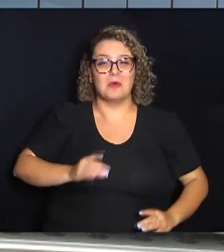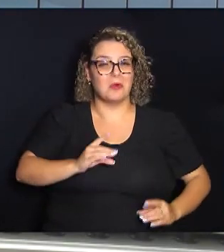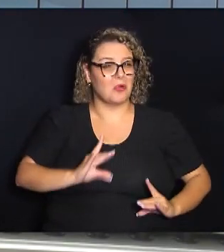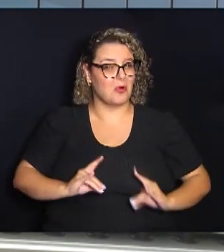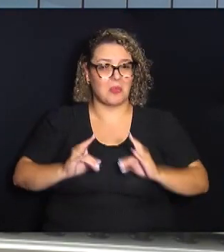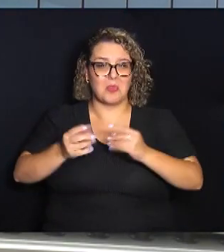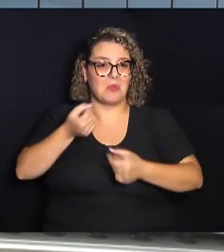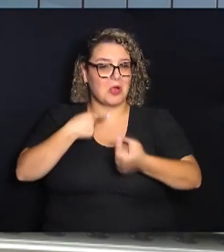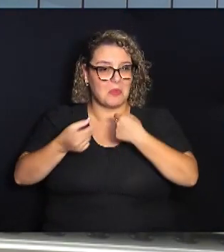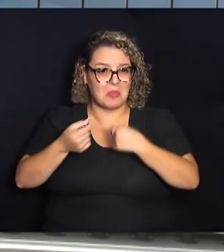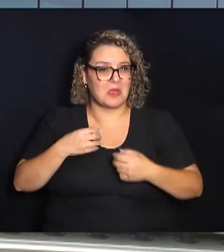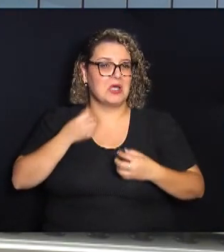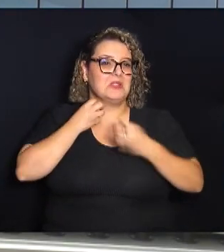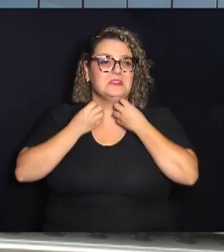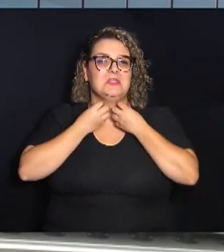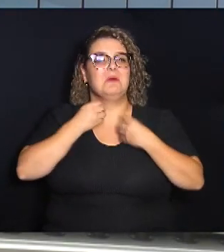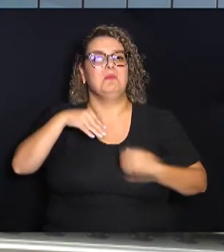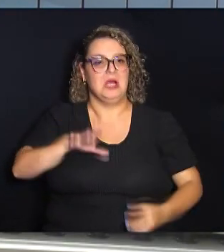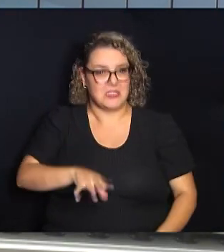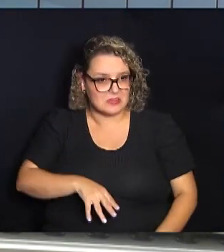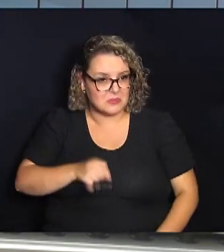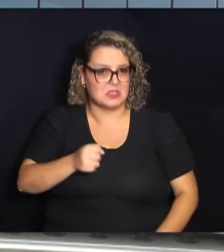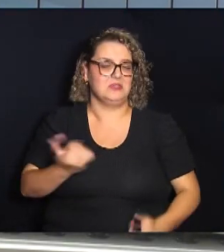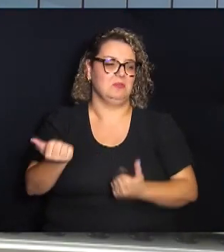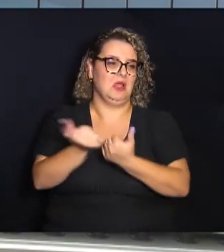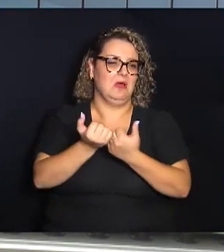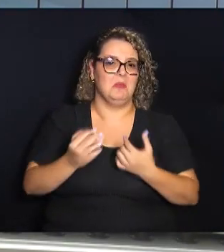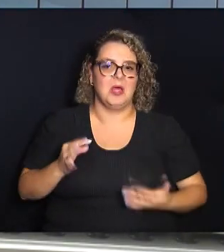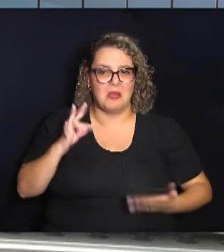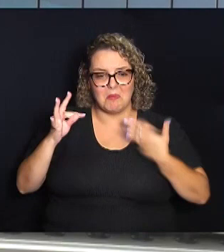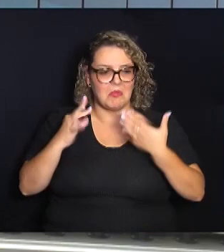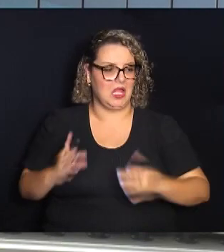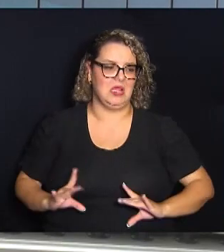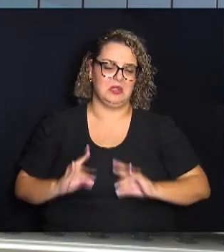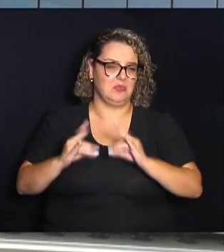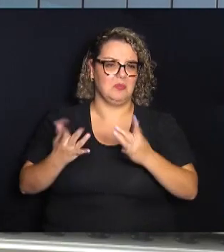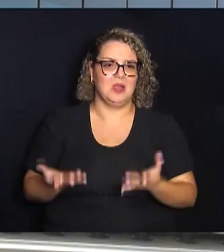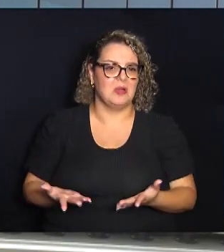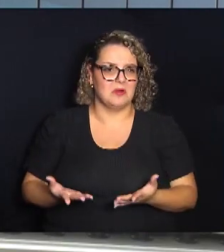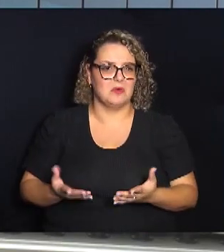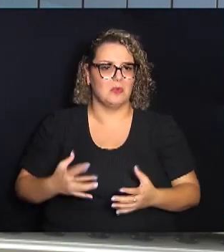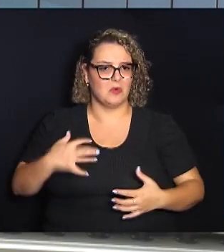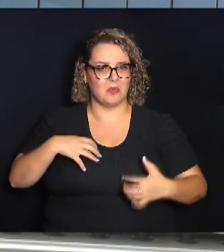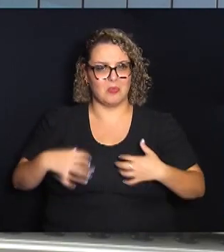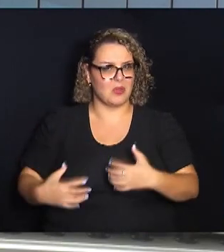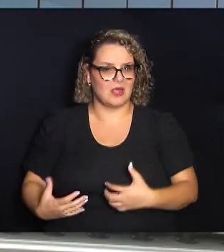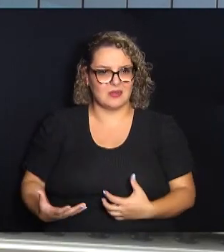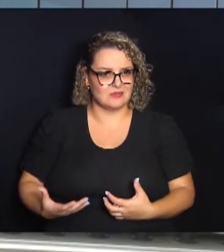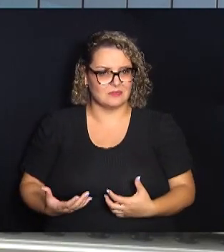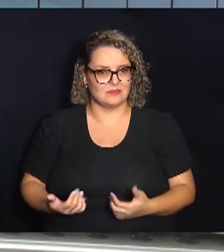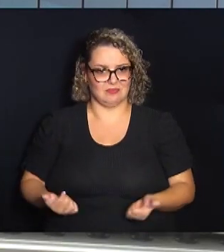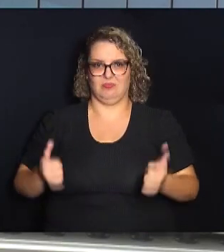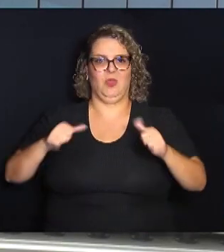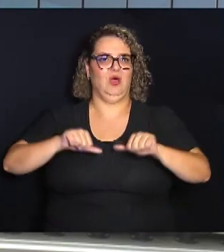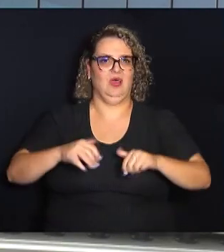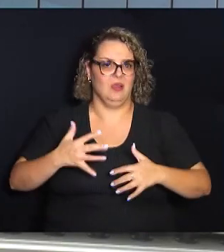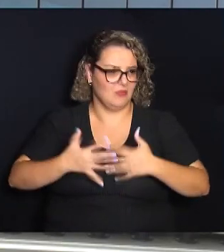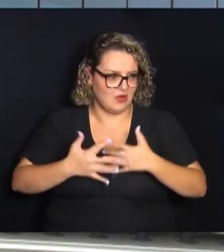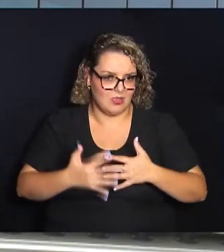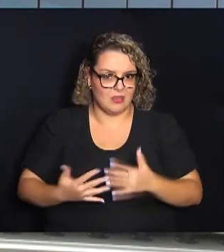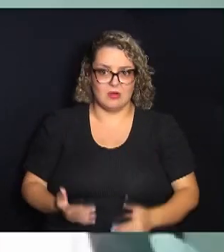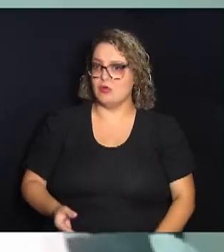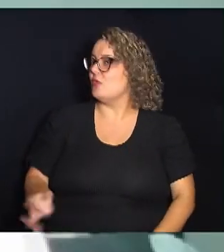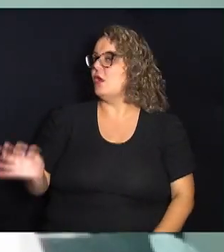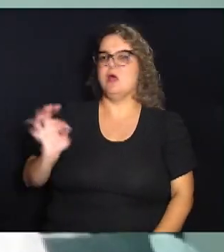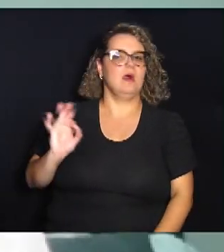essa questão da tireoide, aí tem mais a reposição hormonal da menopausa, o organismo não fica um pouco atrapalhado, vamos Nem